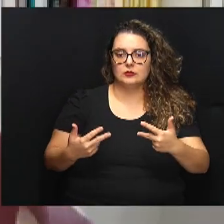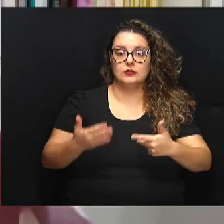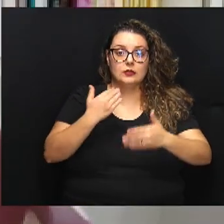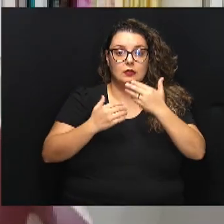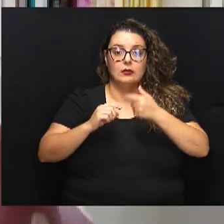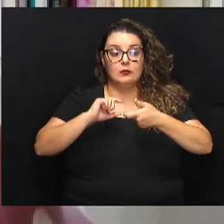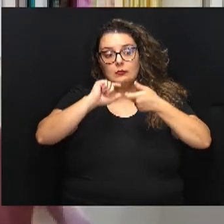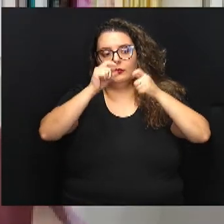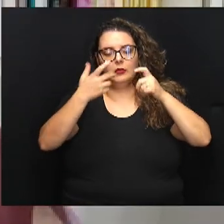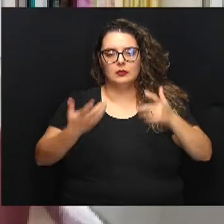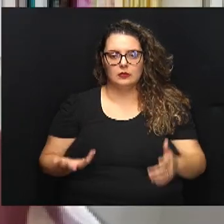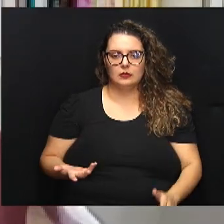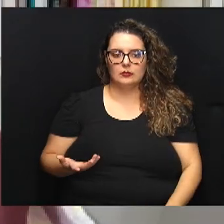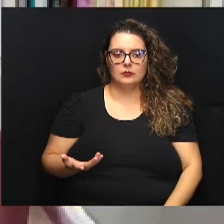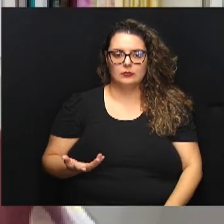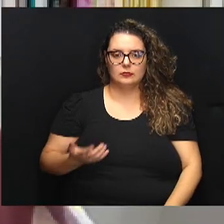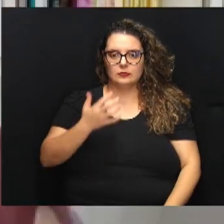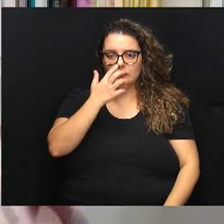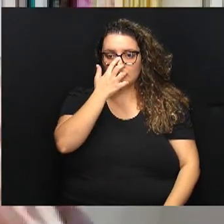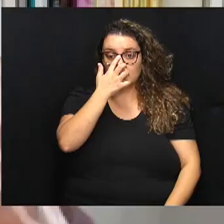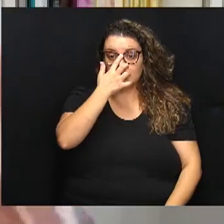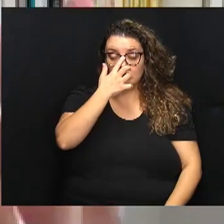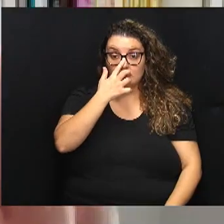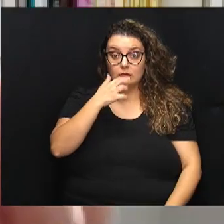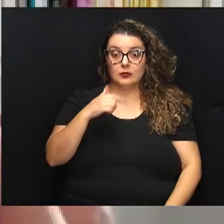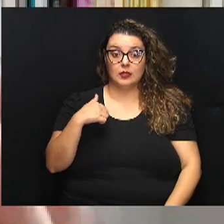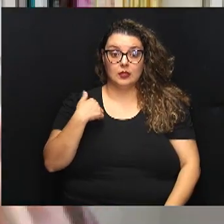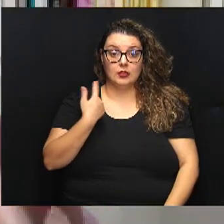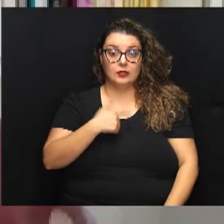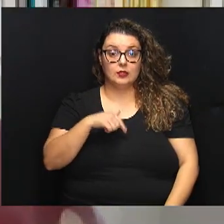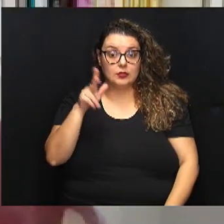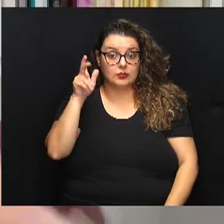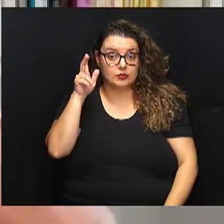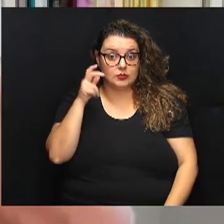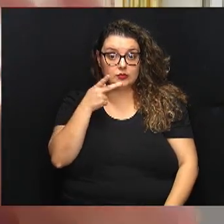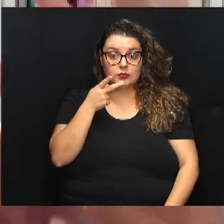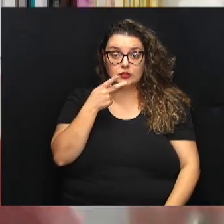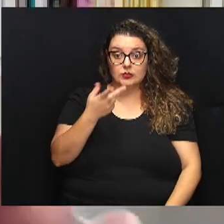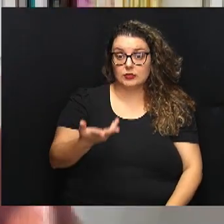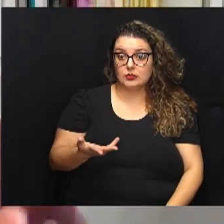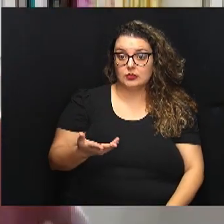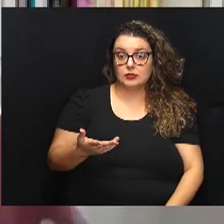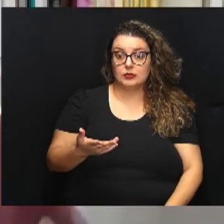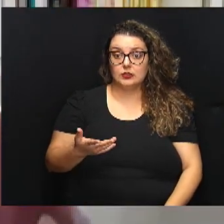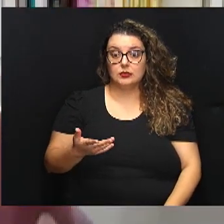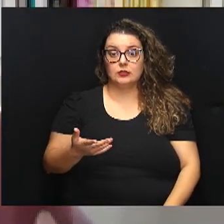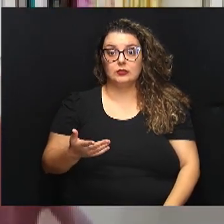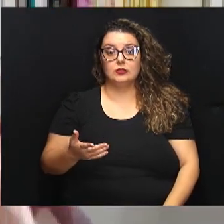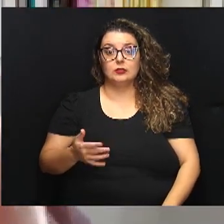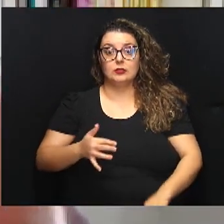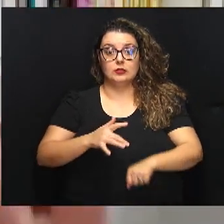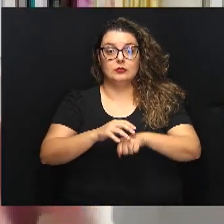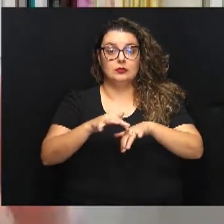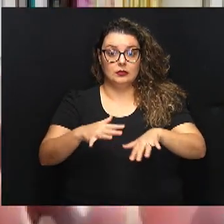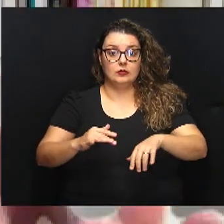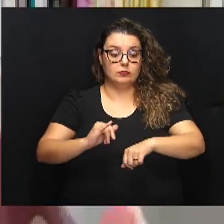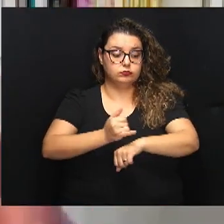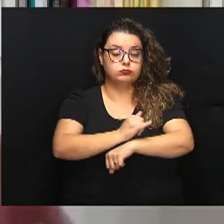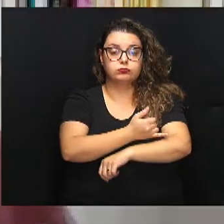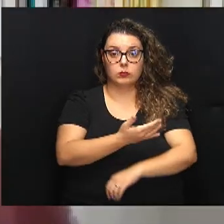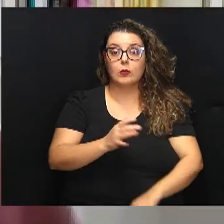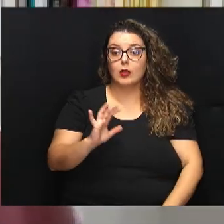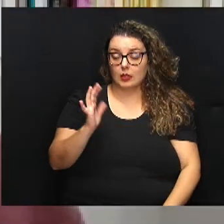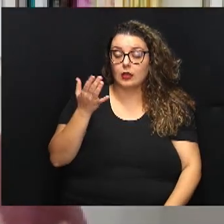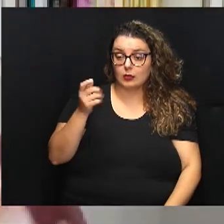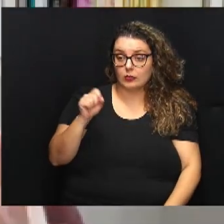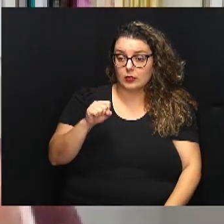ou seja, a gente só escuta falar da epidemia da obesidade, que está